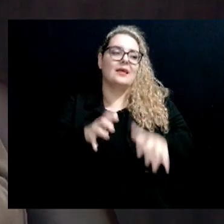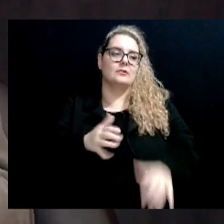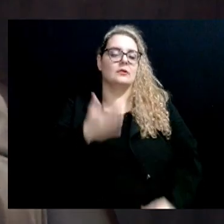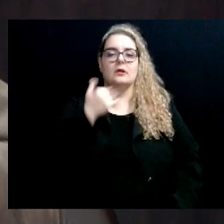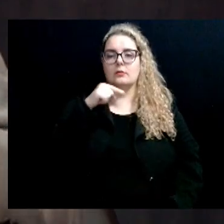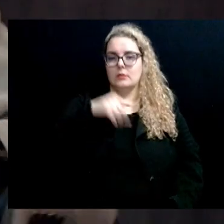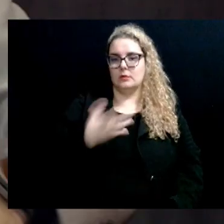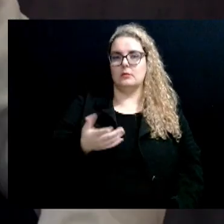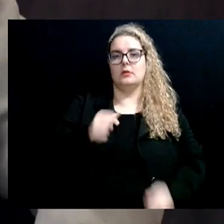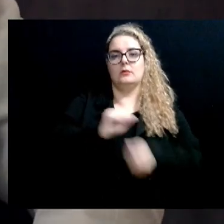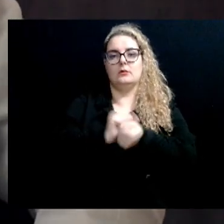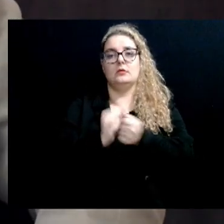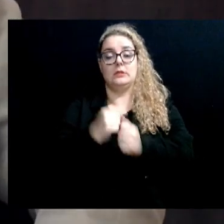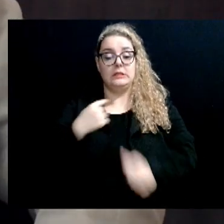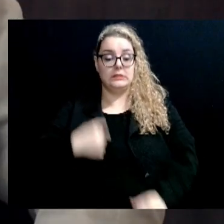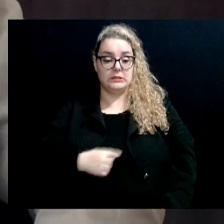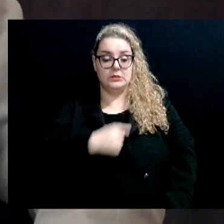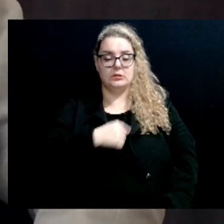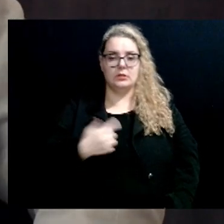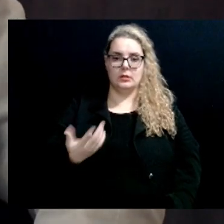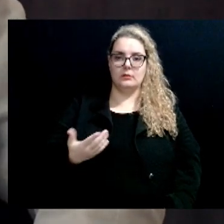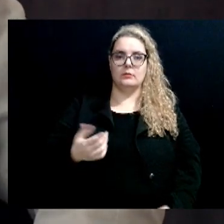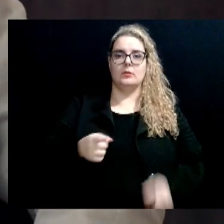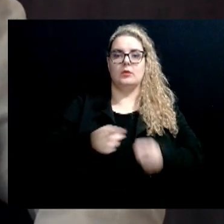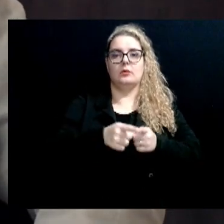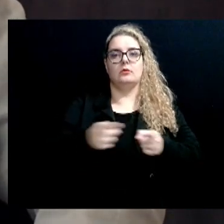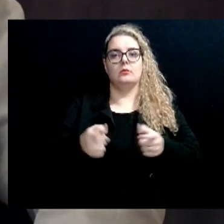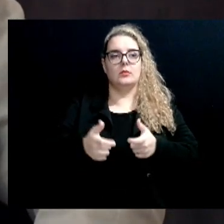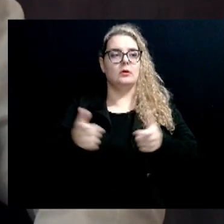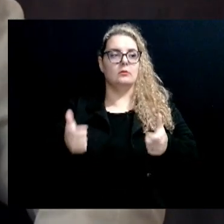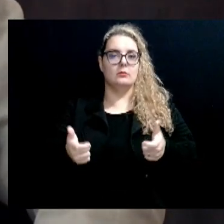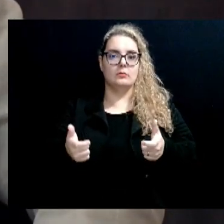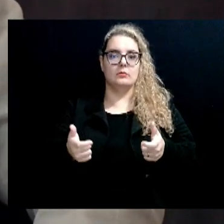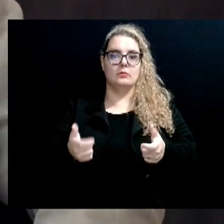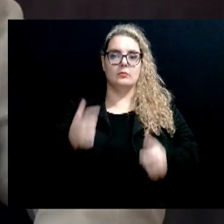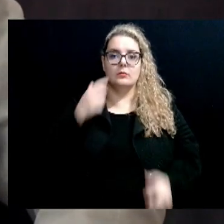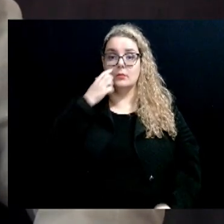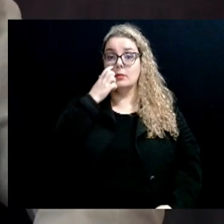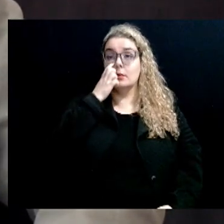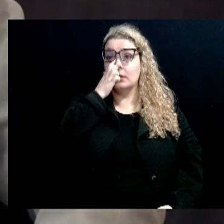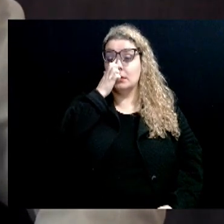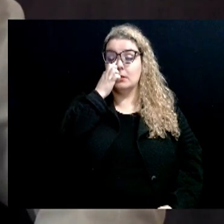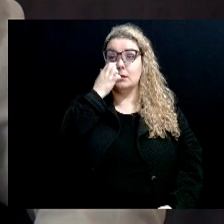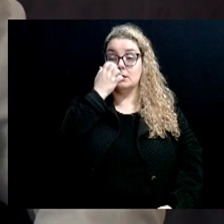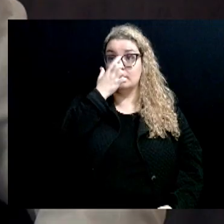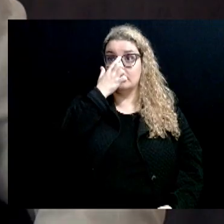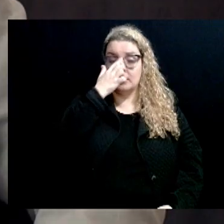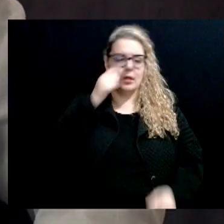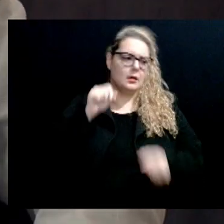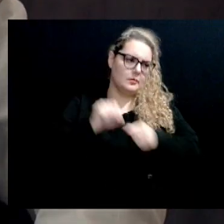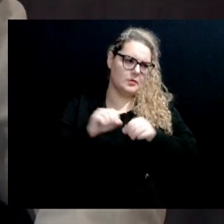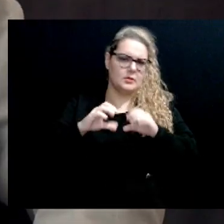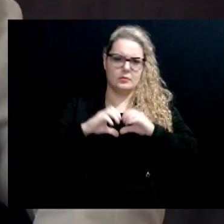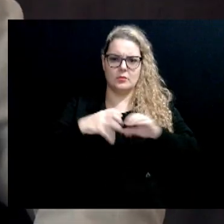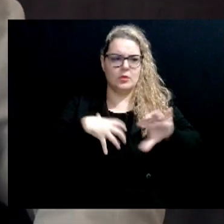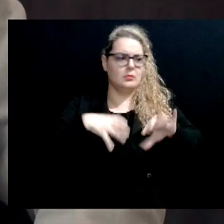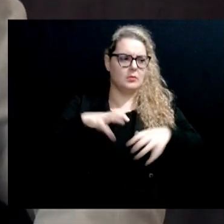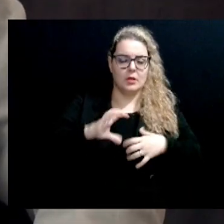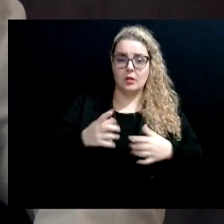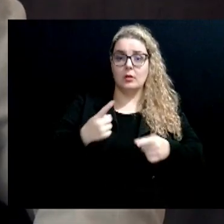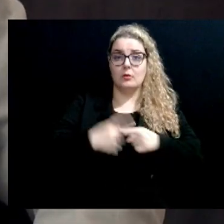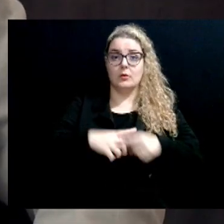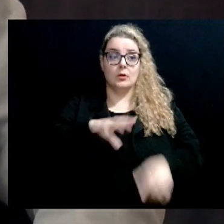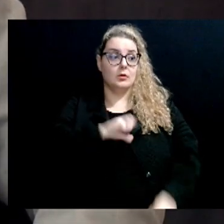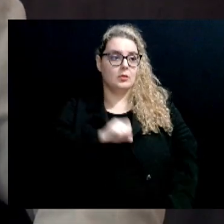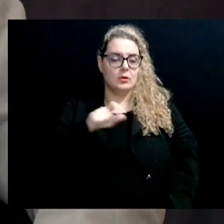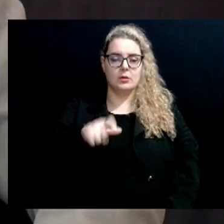anulando. E isso a longo prazo vai trazendo, apesar da pessoa ter aquela sensação, não, eu faço isso por amor, por empatia, eu faço isso porque eu gosto dessa pessoa, mas a